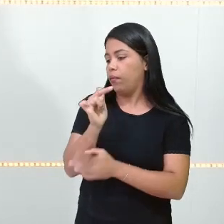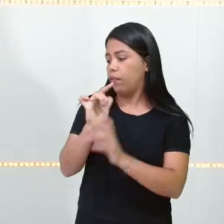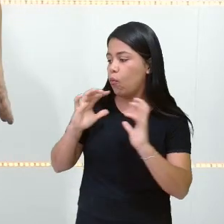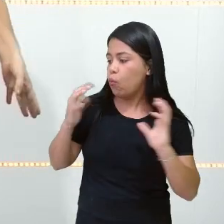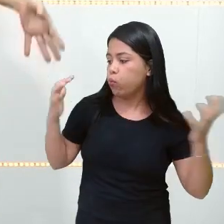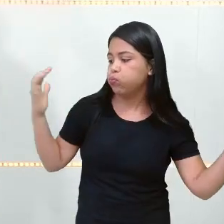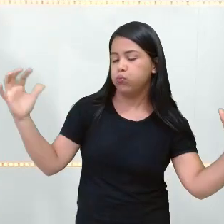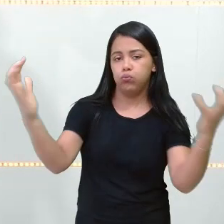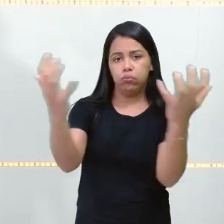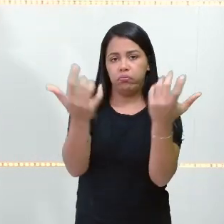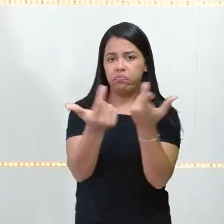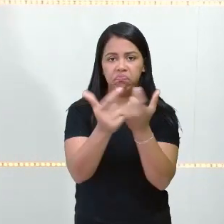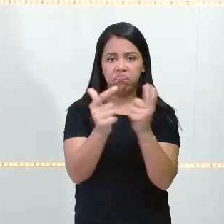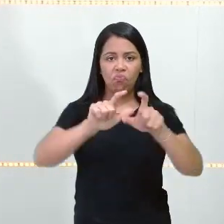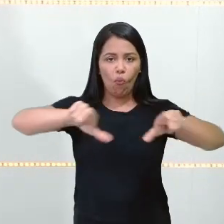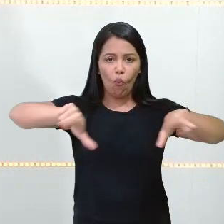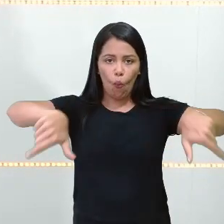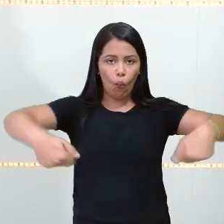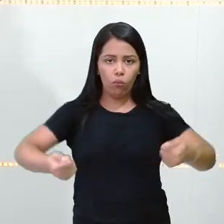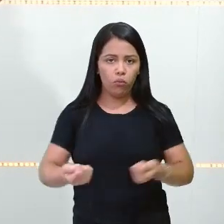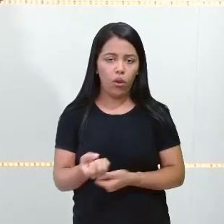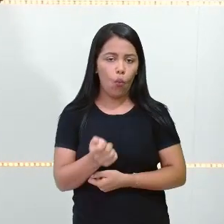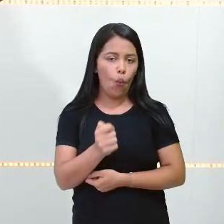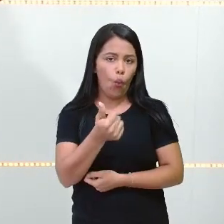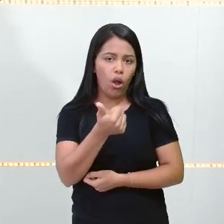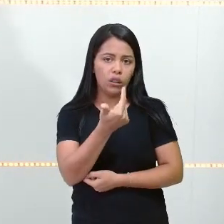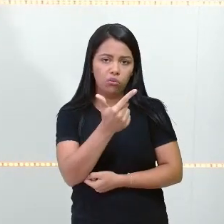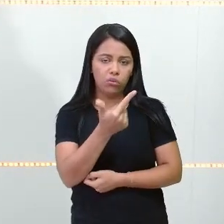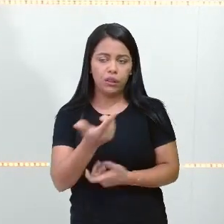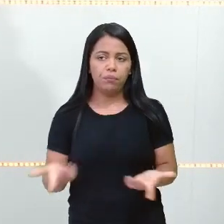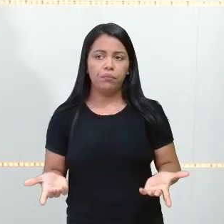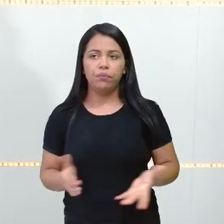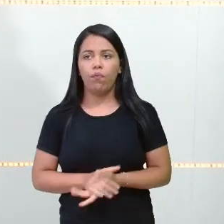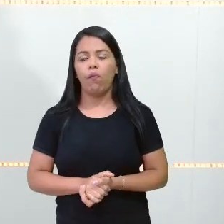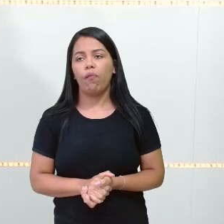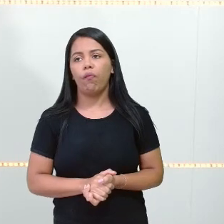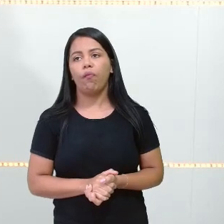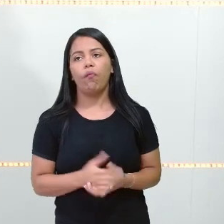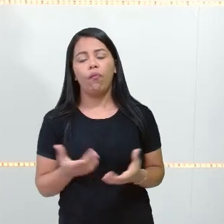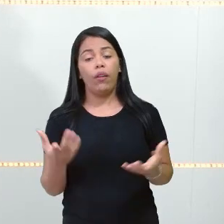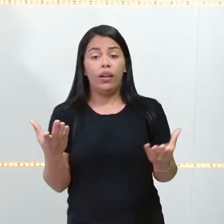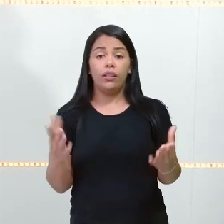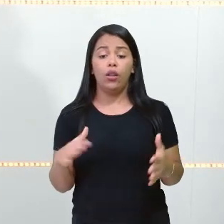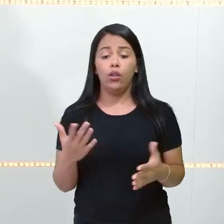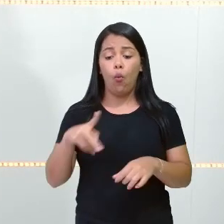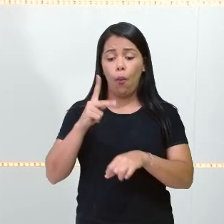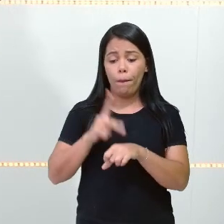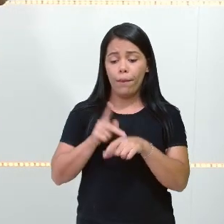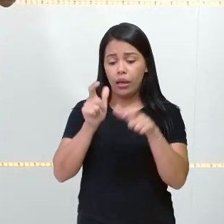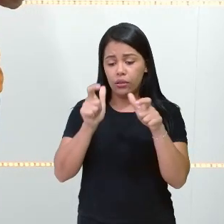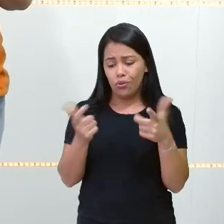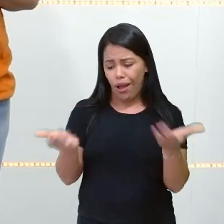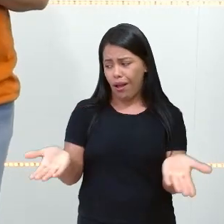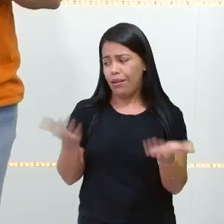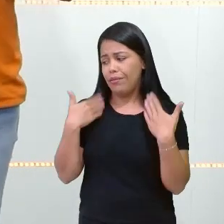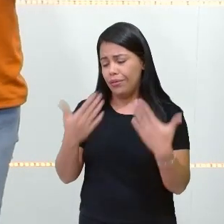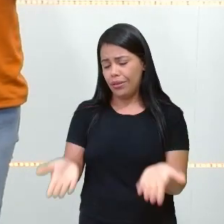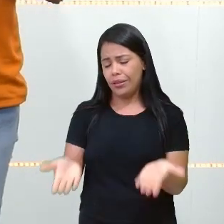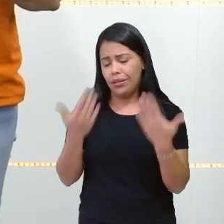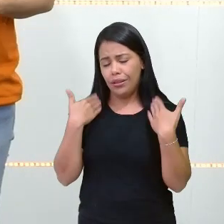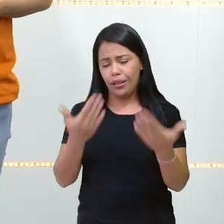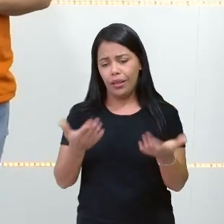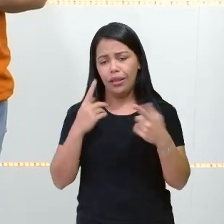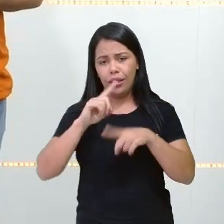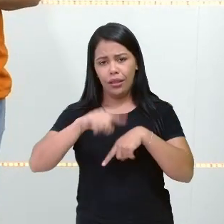florestas esquenta muito o local. A gente vai falar aqui, vou dar um spoiler básico de algumas aulas que vão vir pela